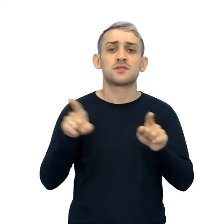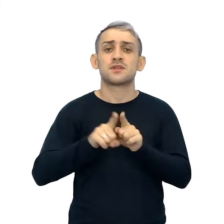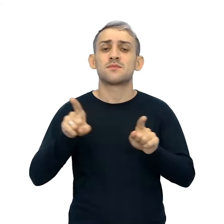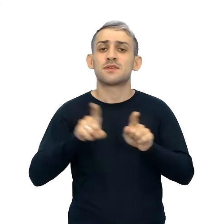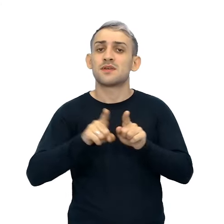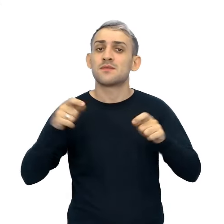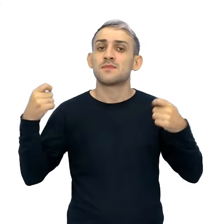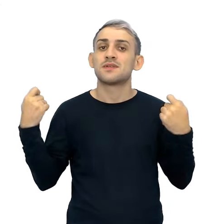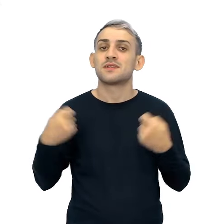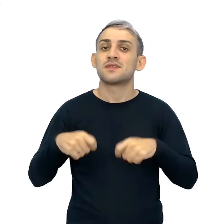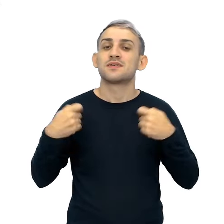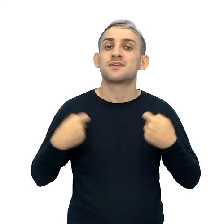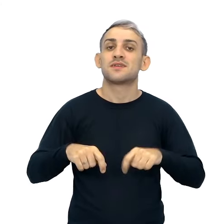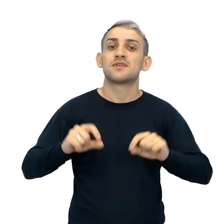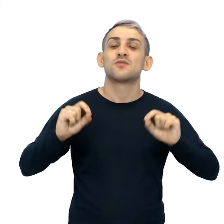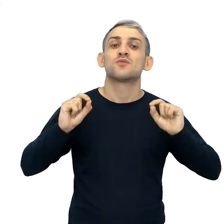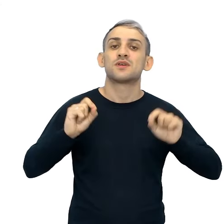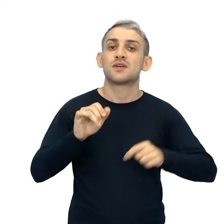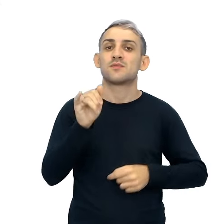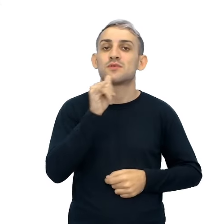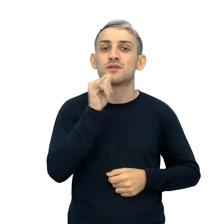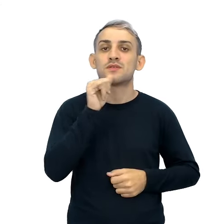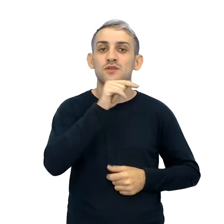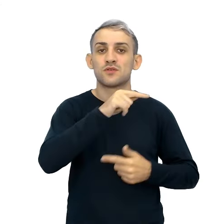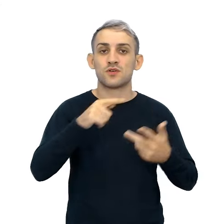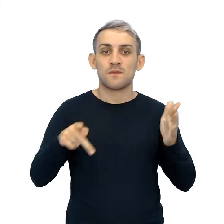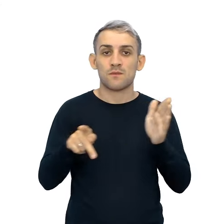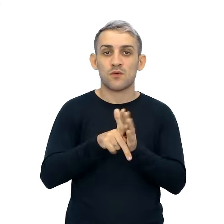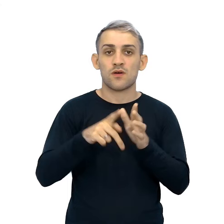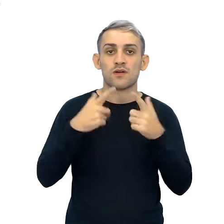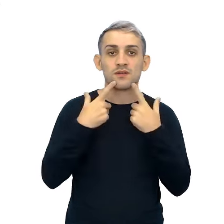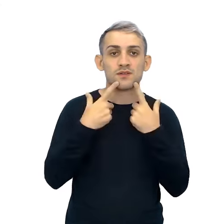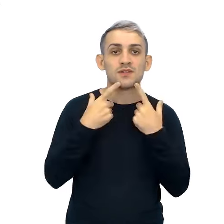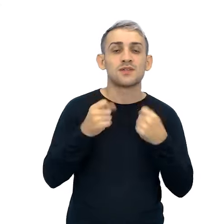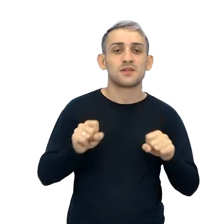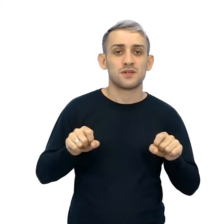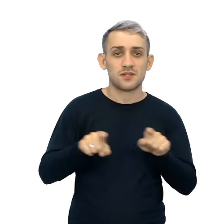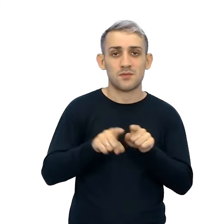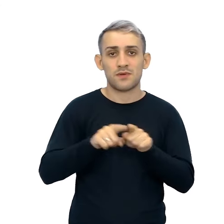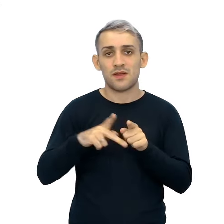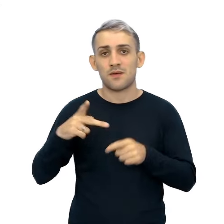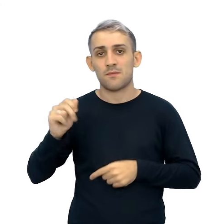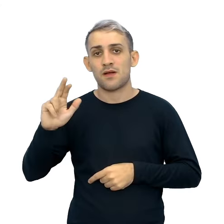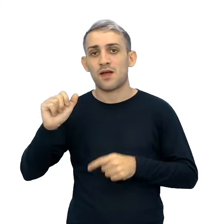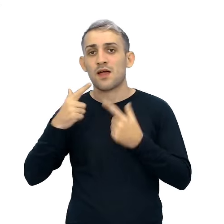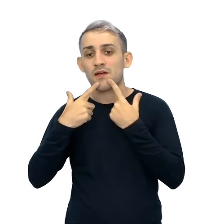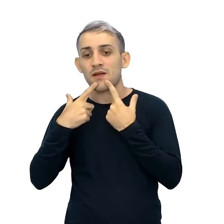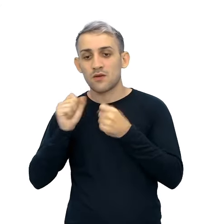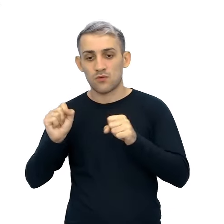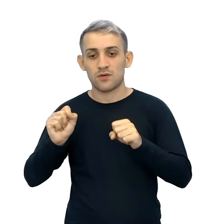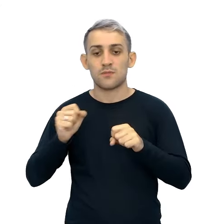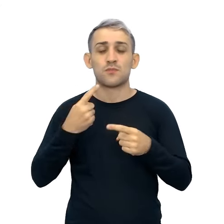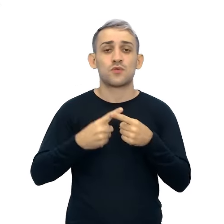eles terão que se apropriar aí, então, de elementos linguísticos e paralinguísticos, uma vez que o seminário ele tem, não